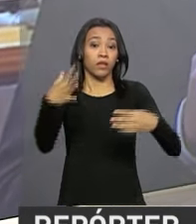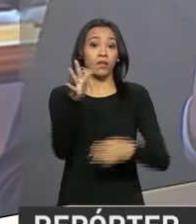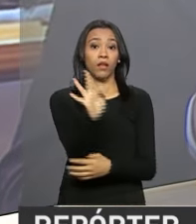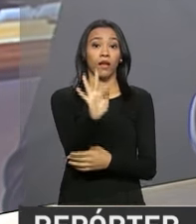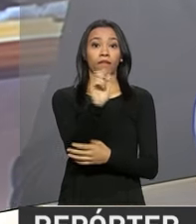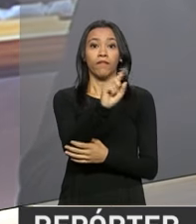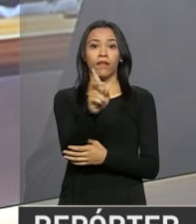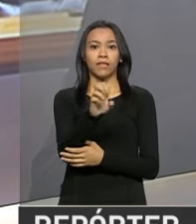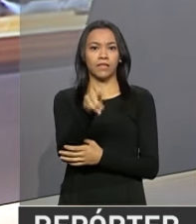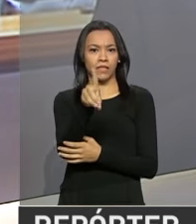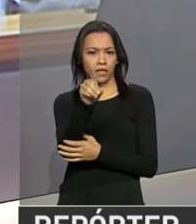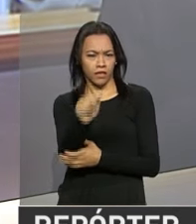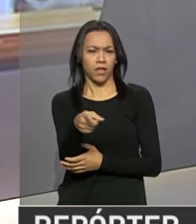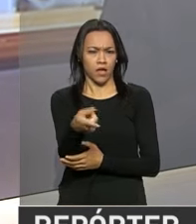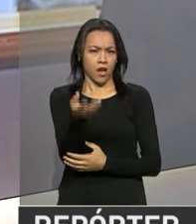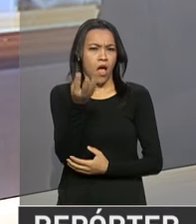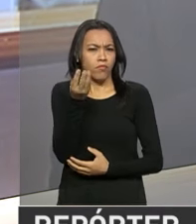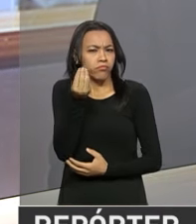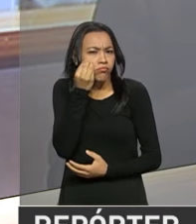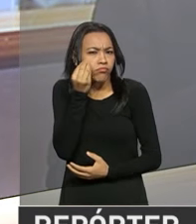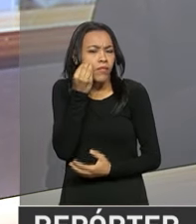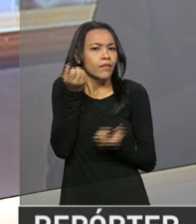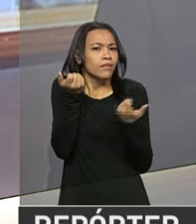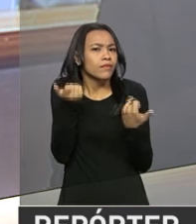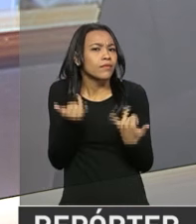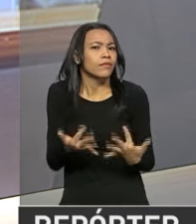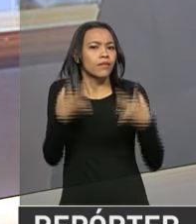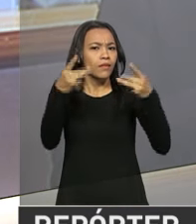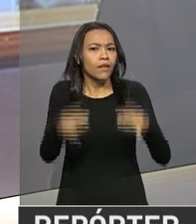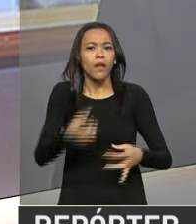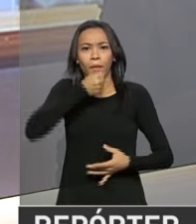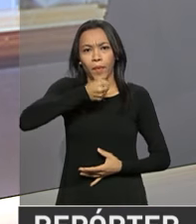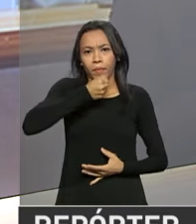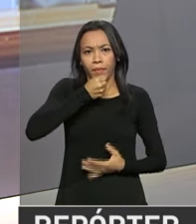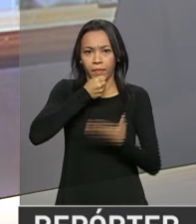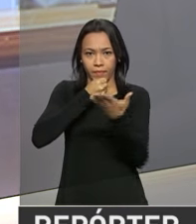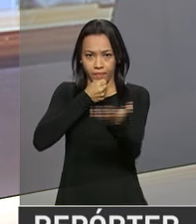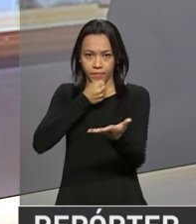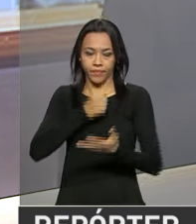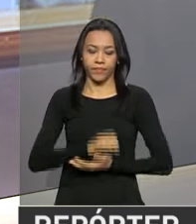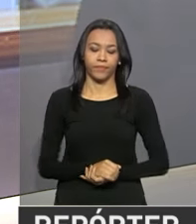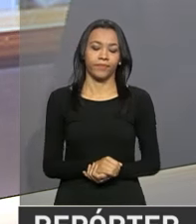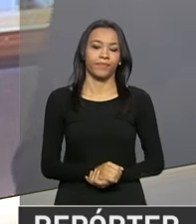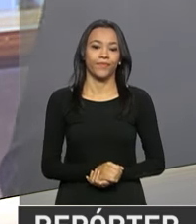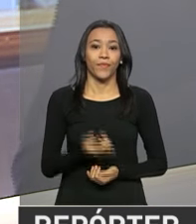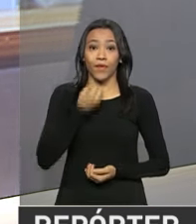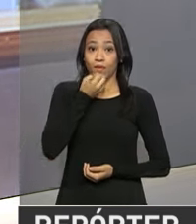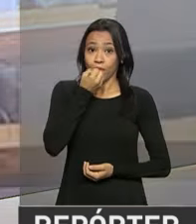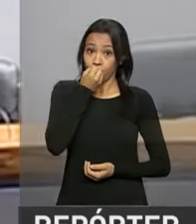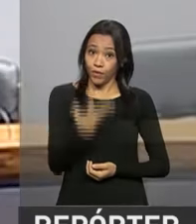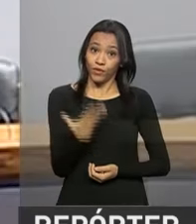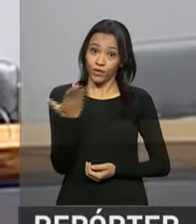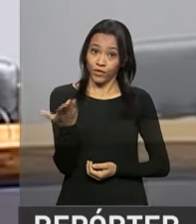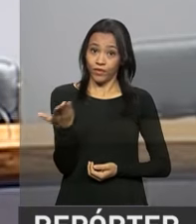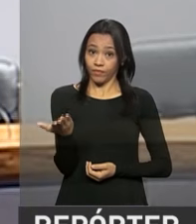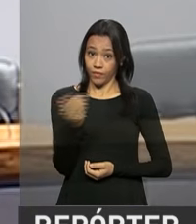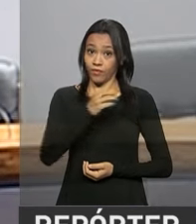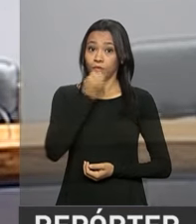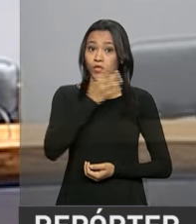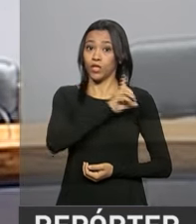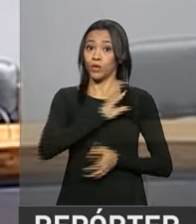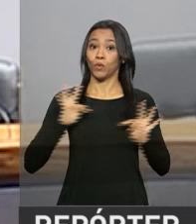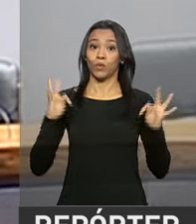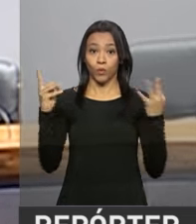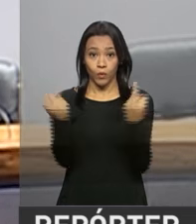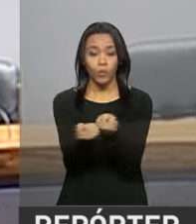acompanhou essa coletiva e tem mais informações. João Pedro, bom dia. Oi, Jaime, bom dia a você, bom dia a todos. Olha, quatro